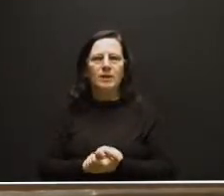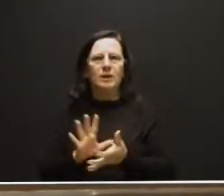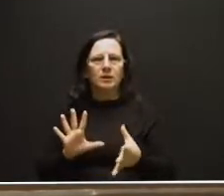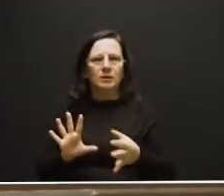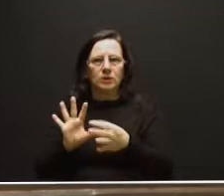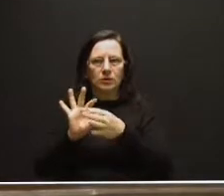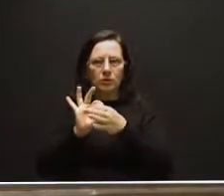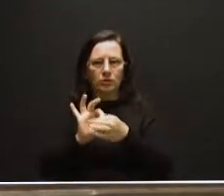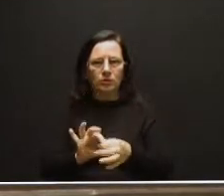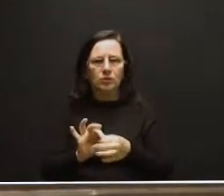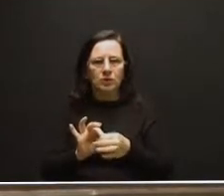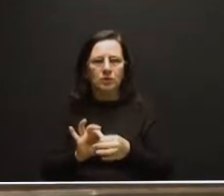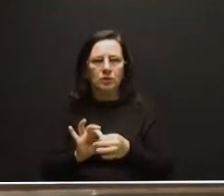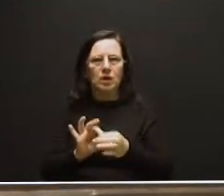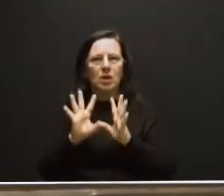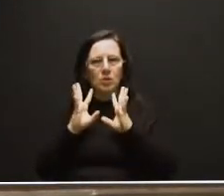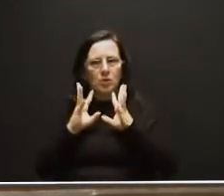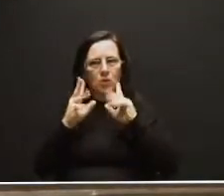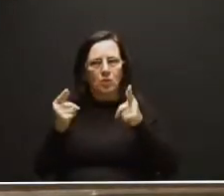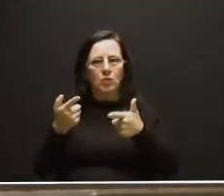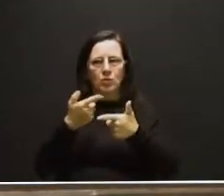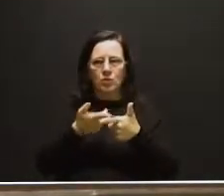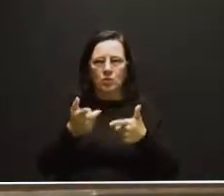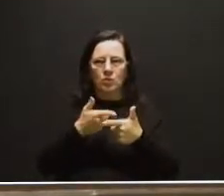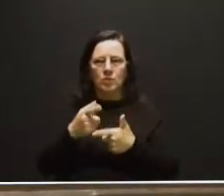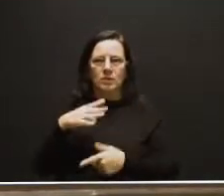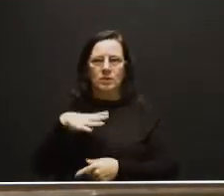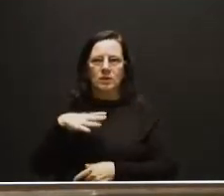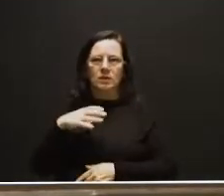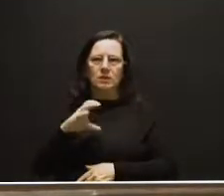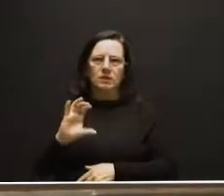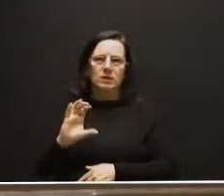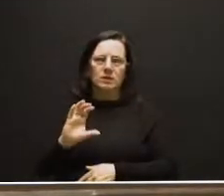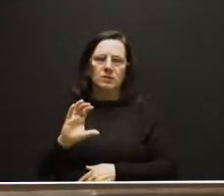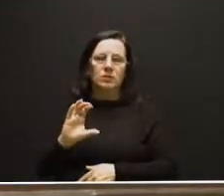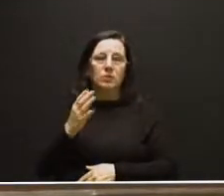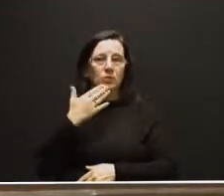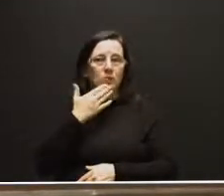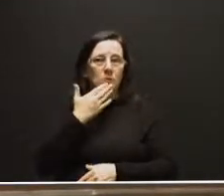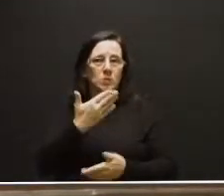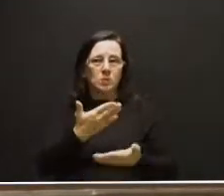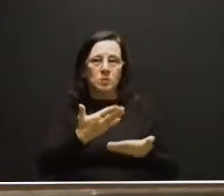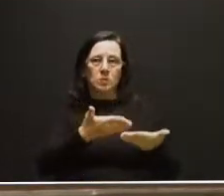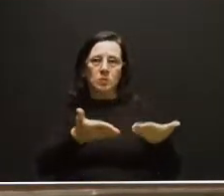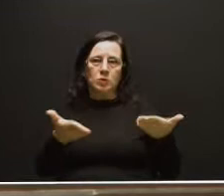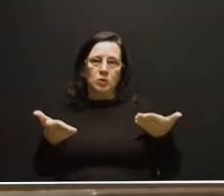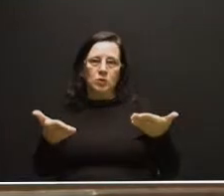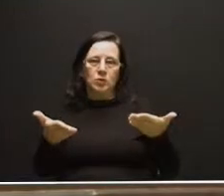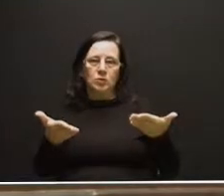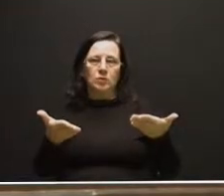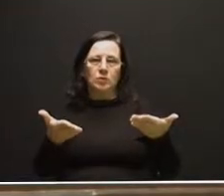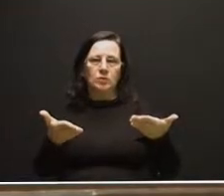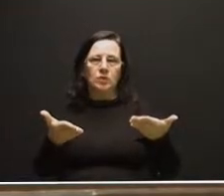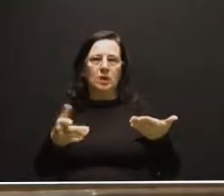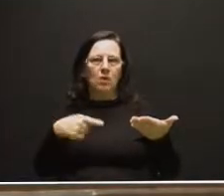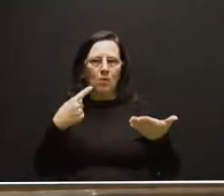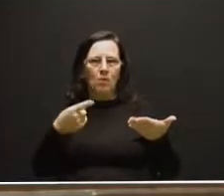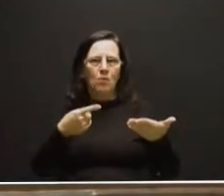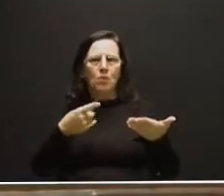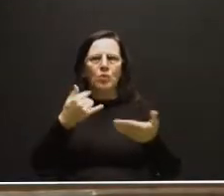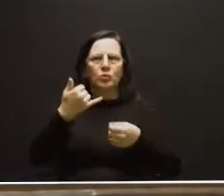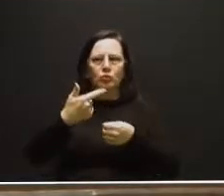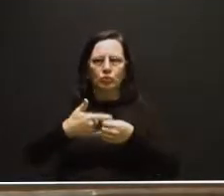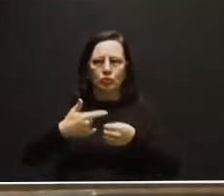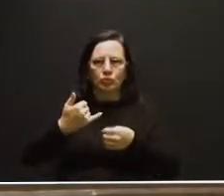dadas aqui para resolver o problema da cidade eu acho que esse pedido não tem que ser levado em consideração depois da fala do líder